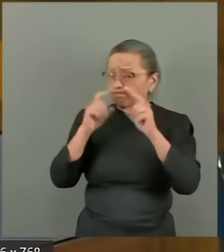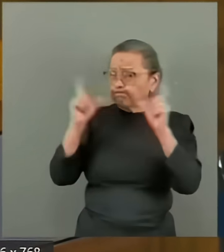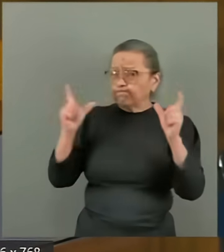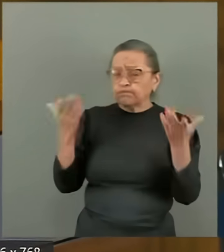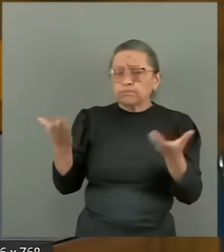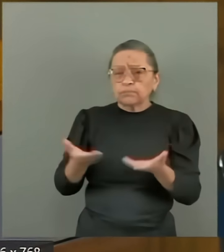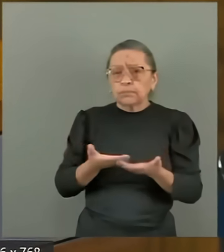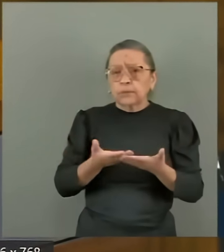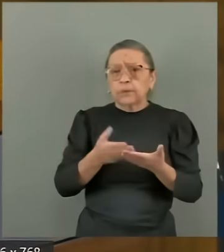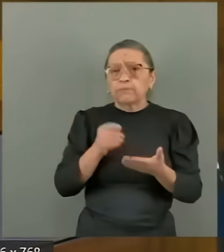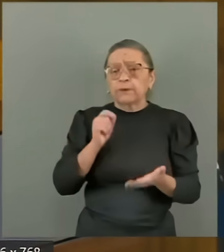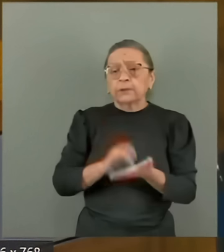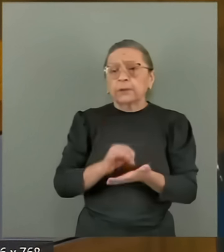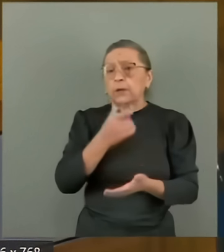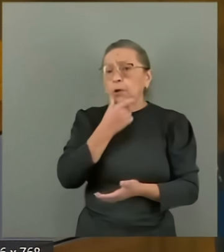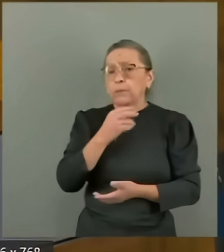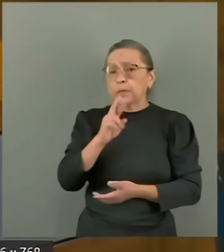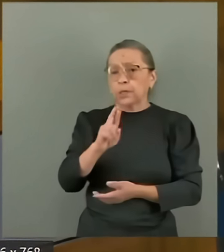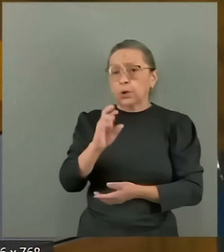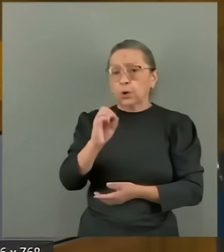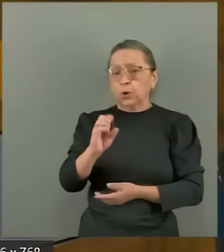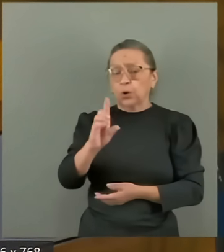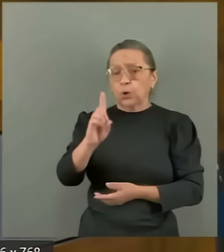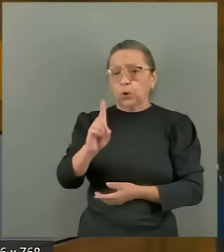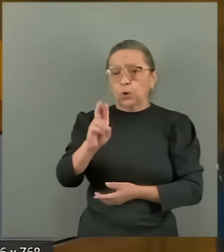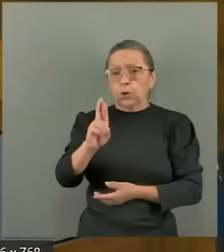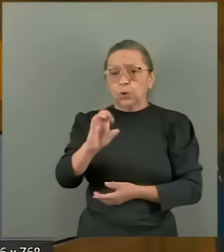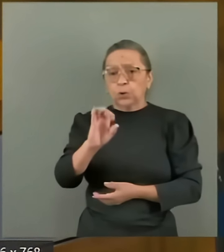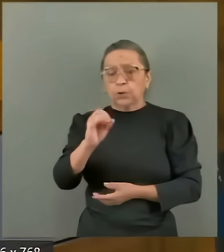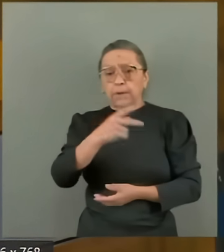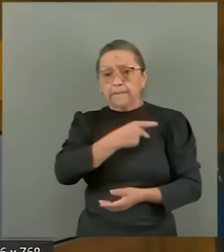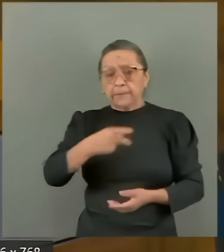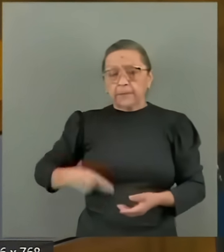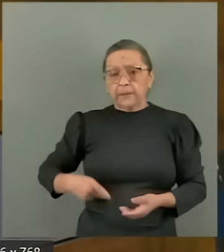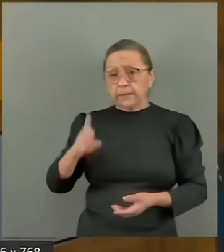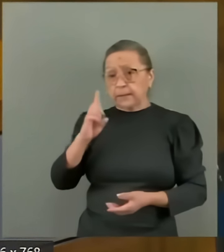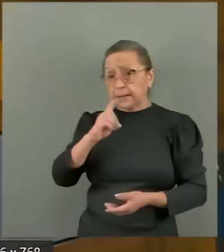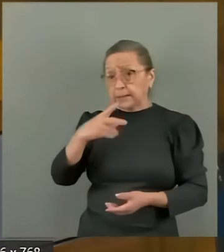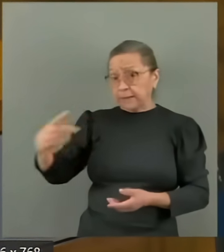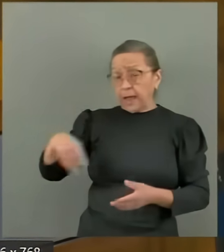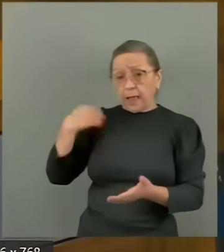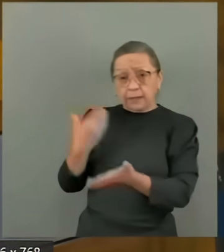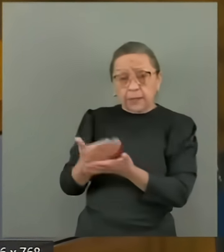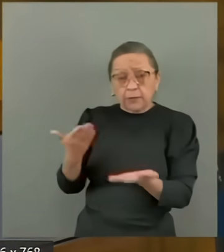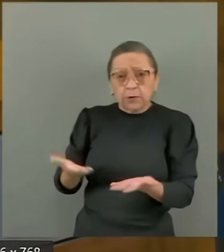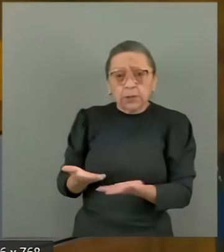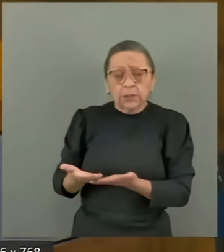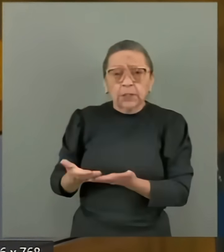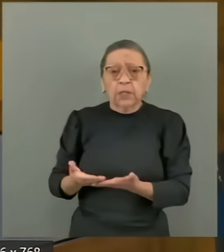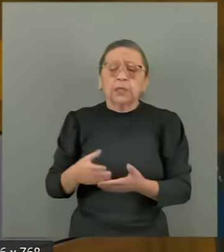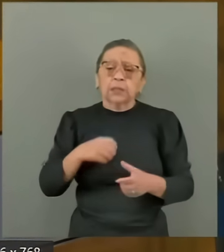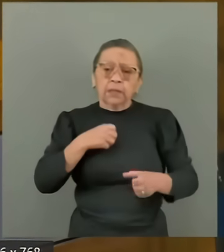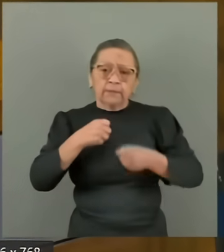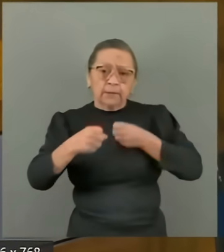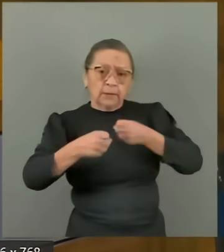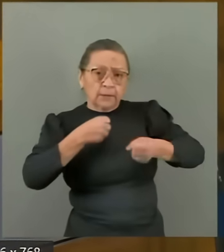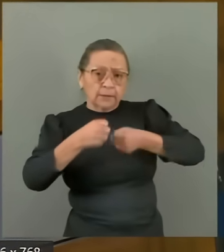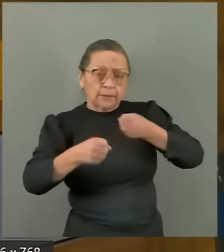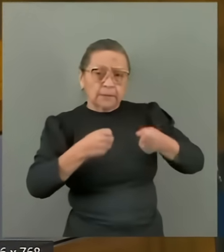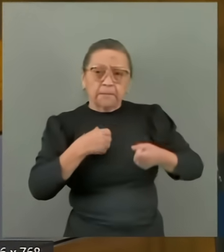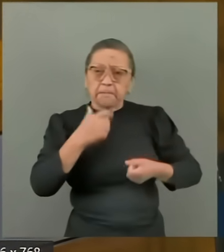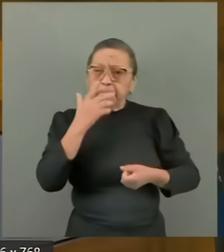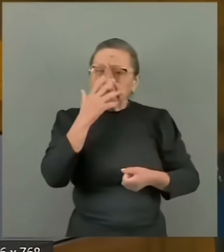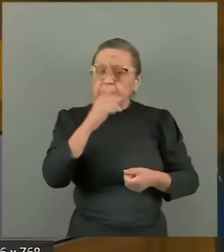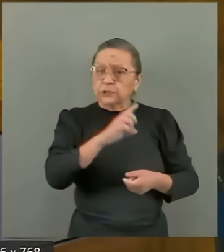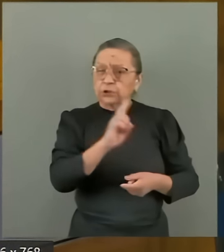Rodrigo Assunção, que é o presidente da Dataprev até hoje, deu uma entrevista, me parece que no